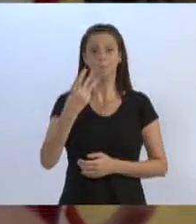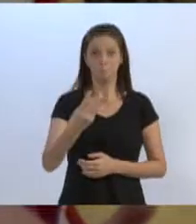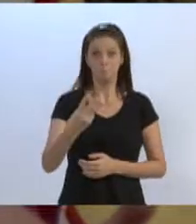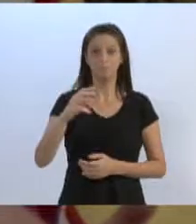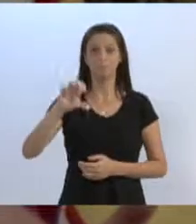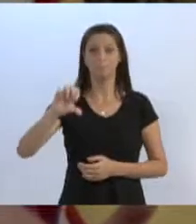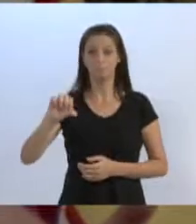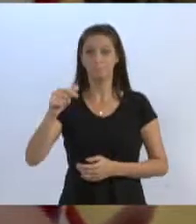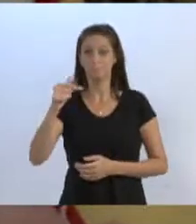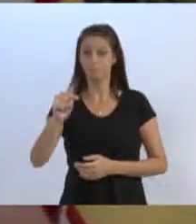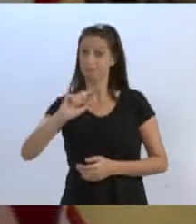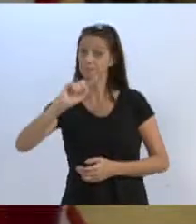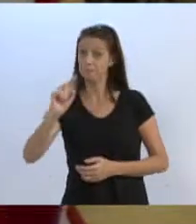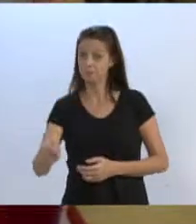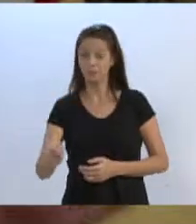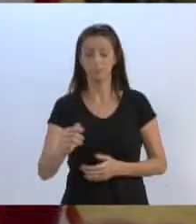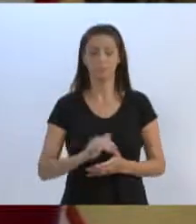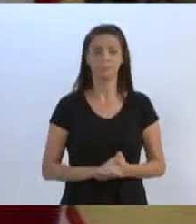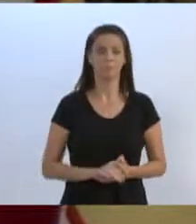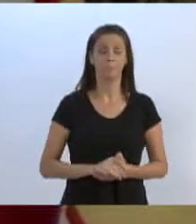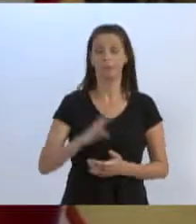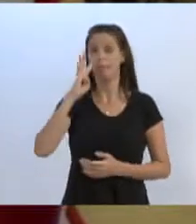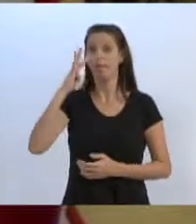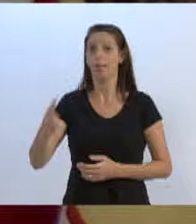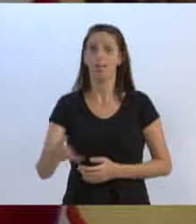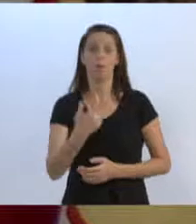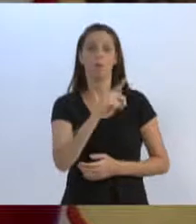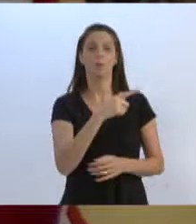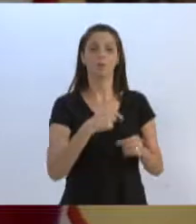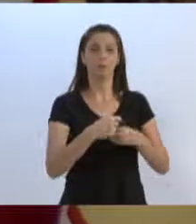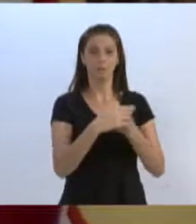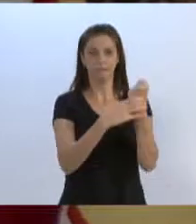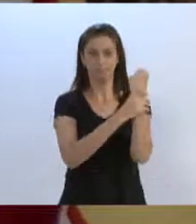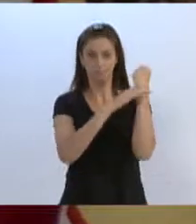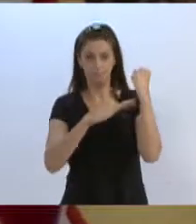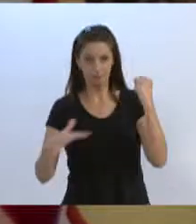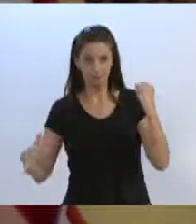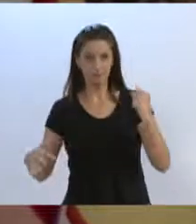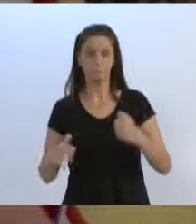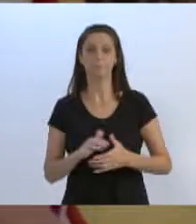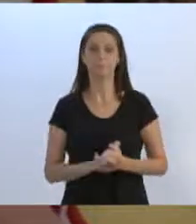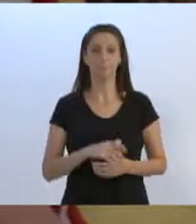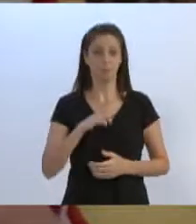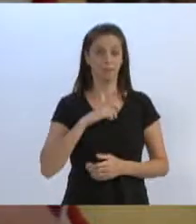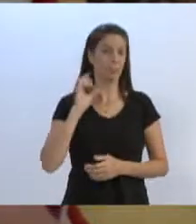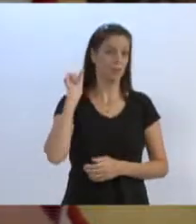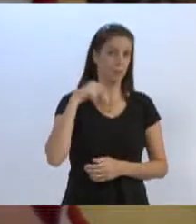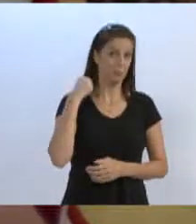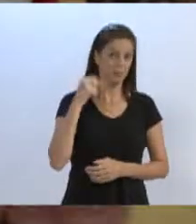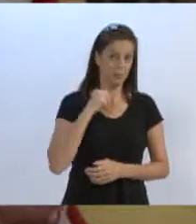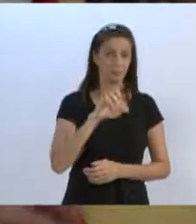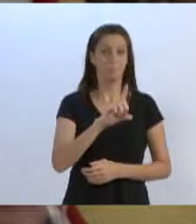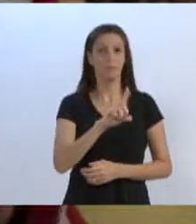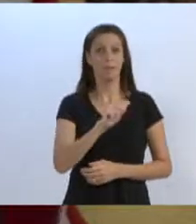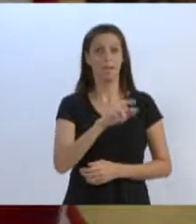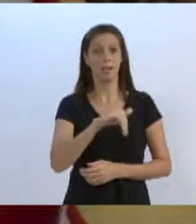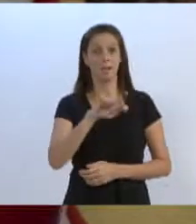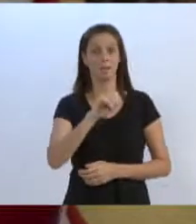1.397.000. Não estou condenando aqui São José, onde tem o senador Dário Berger, que recebeu